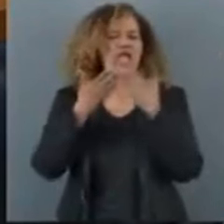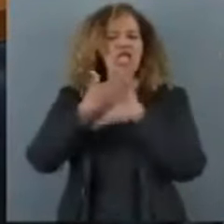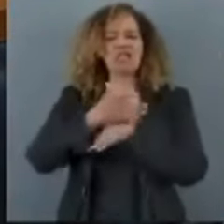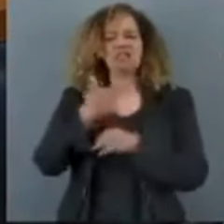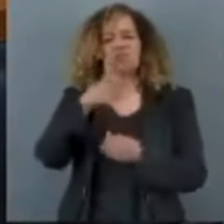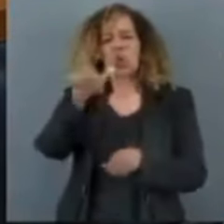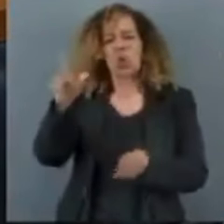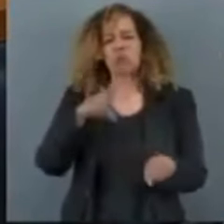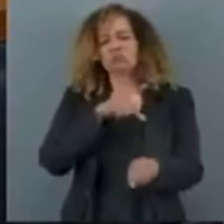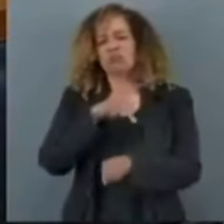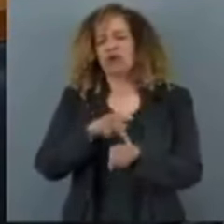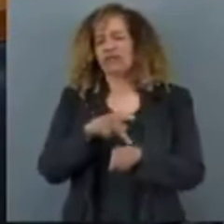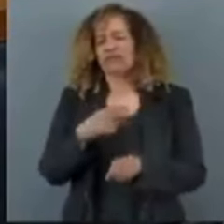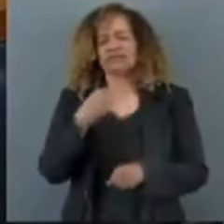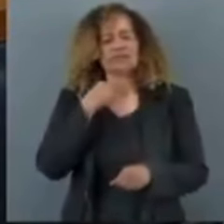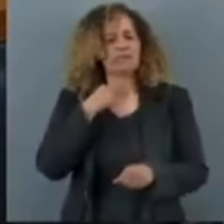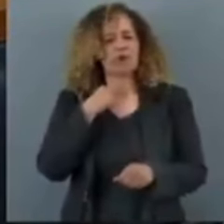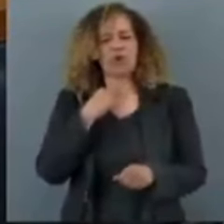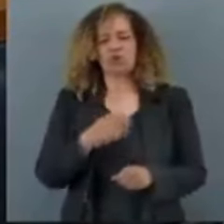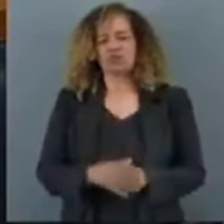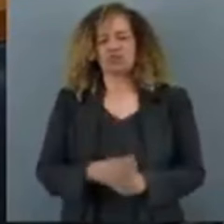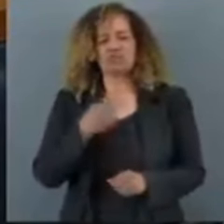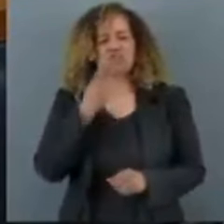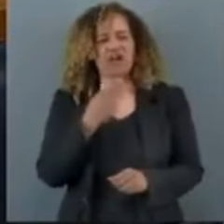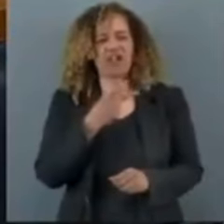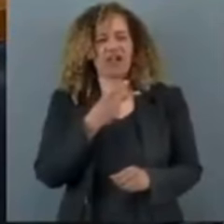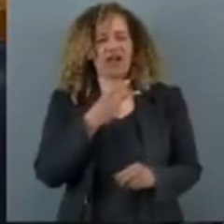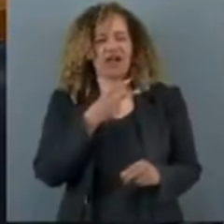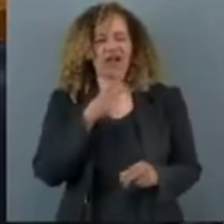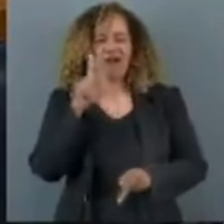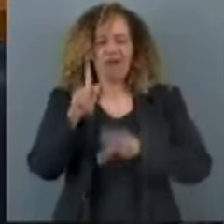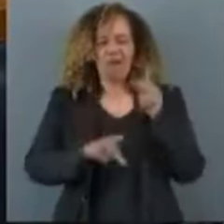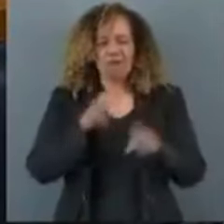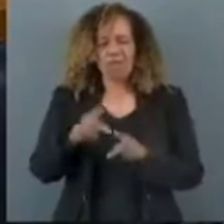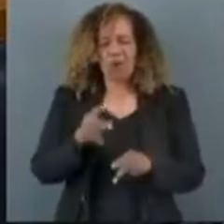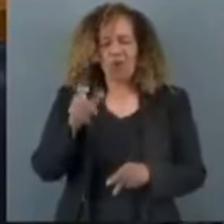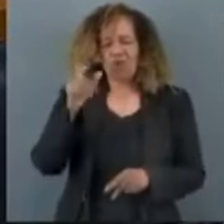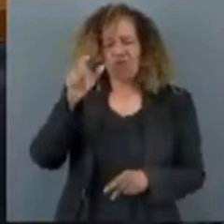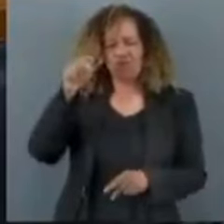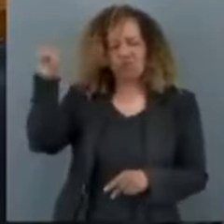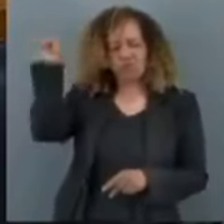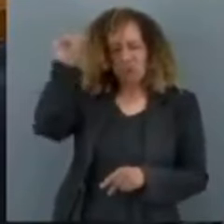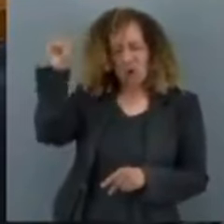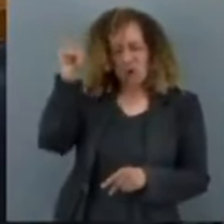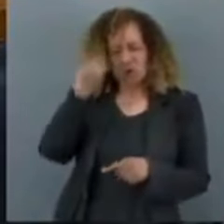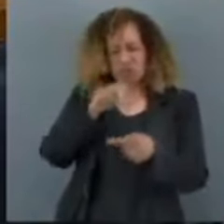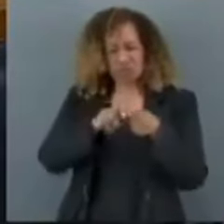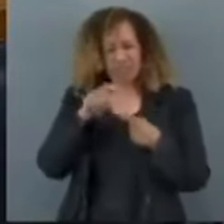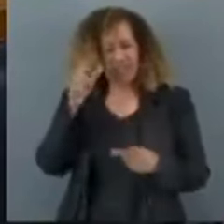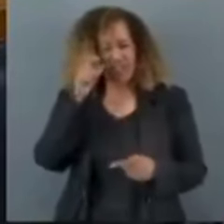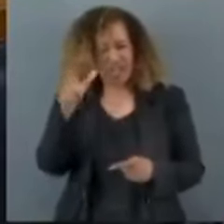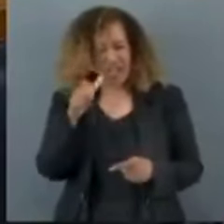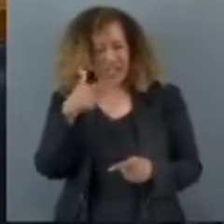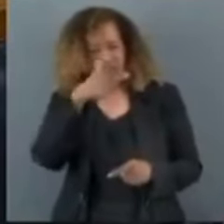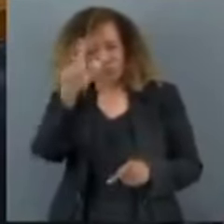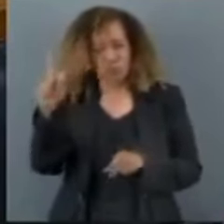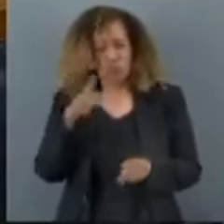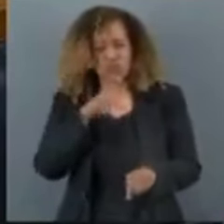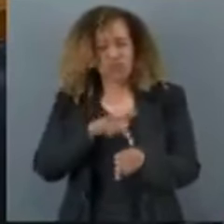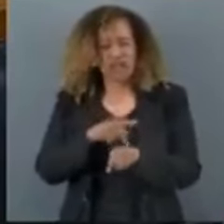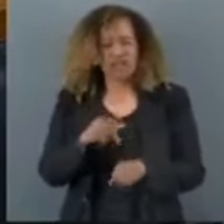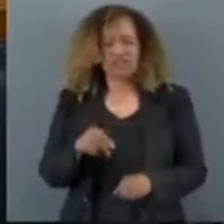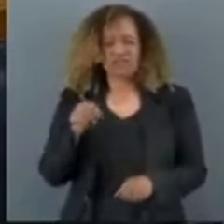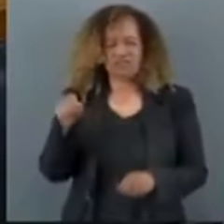Eu não posso condenar o povo do Norte em nome de interesses internacionais. E assim como a senhora defende